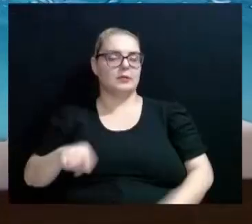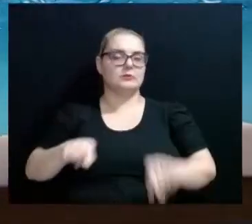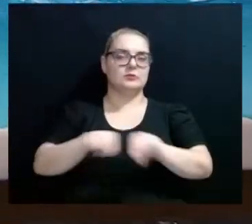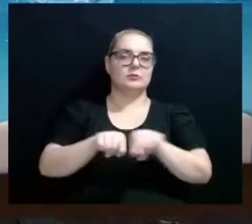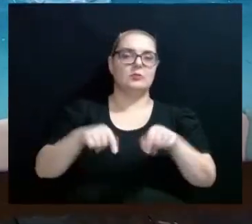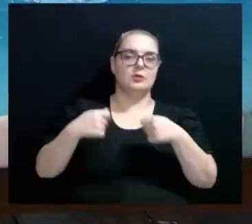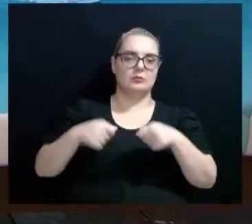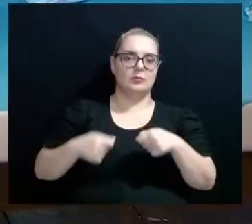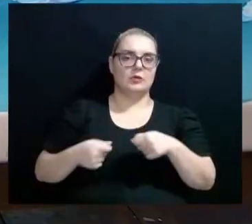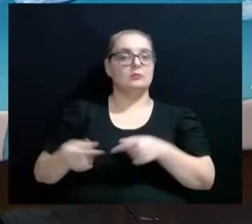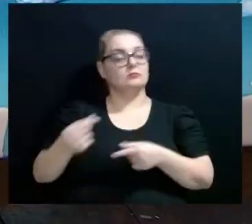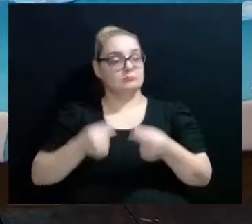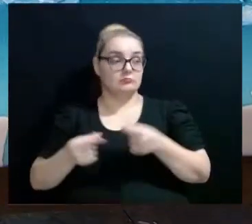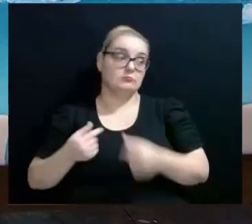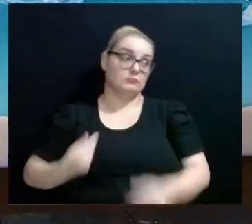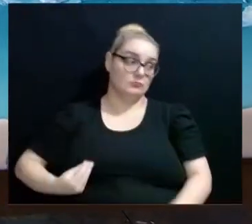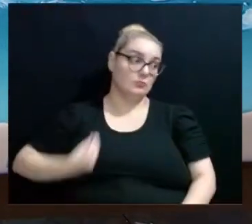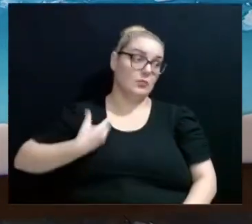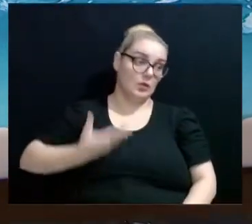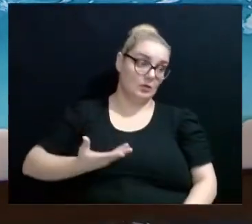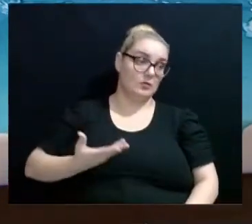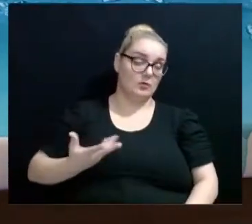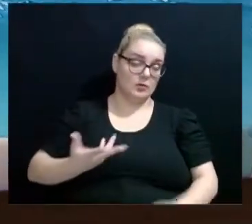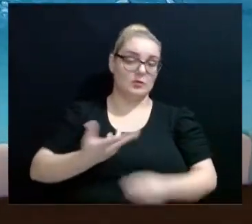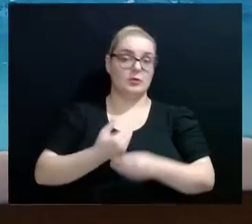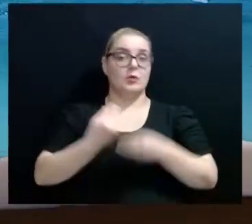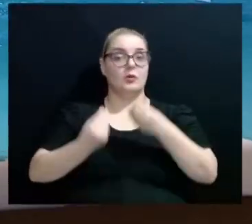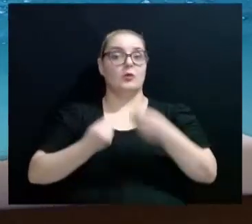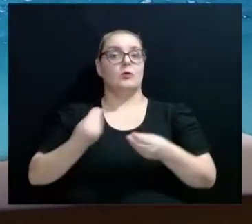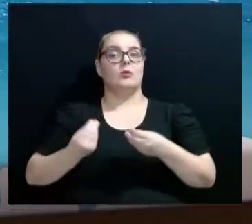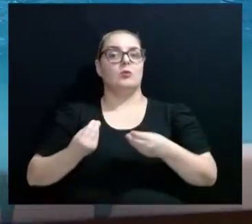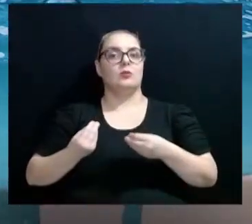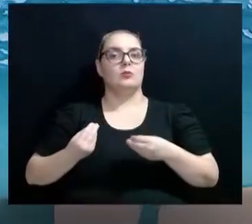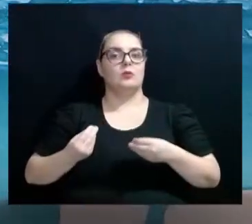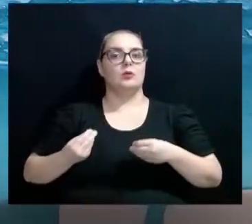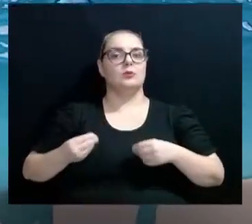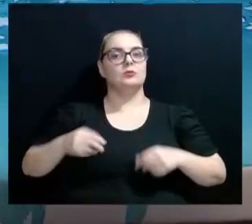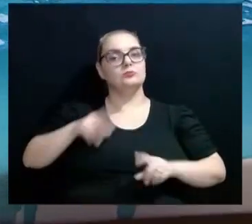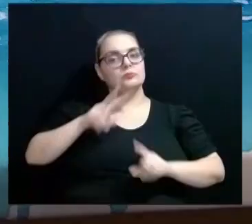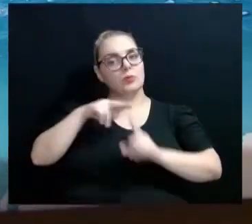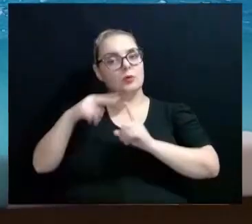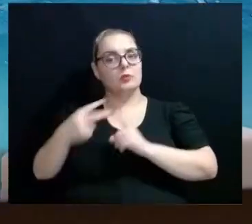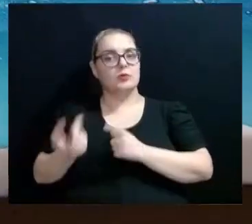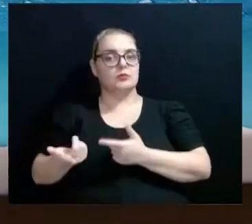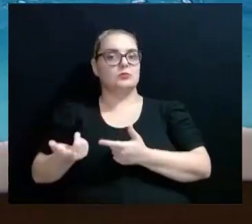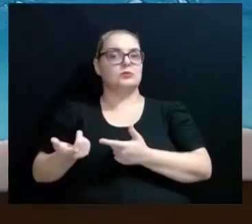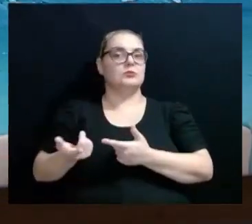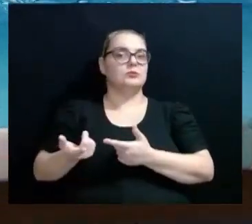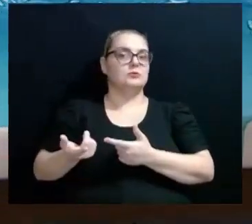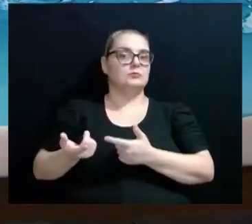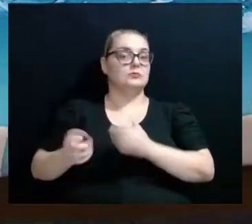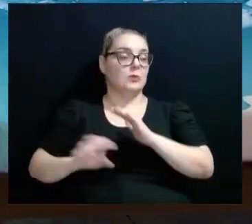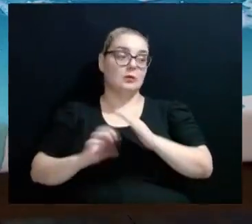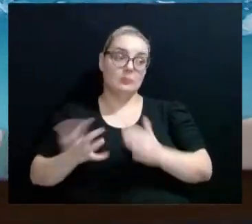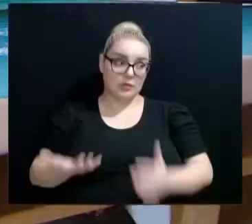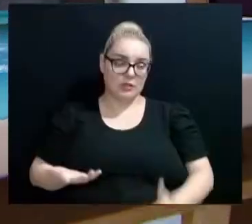pensar também que você precisa economicamente viver dessa arte? Como foi essa parte do ponto de vista do